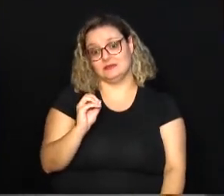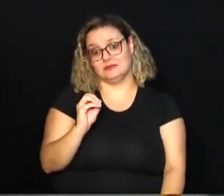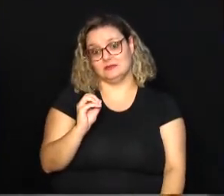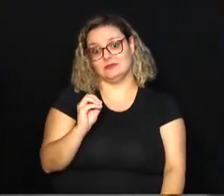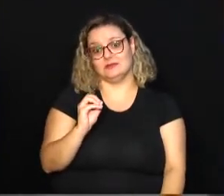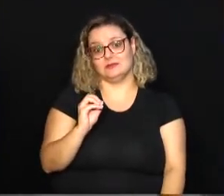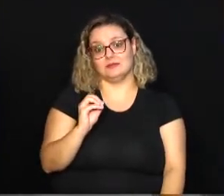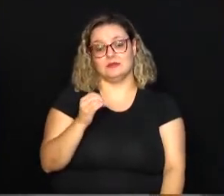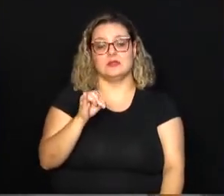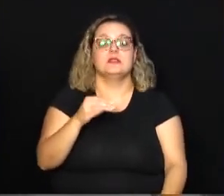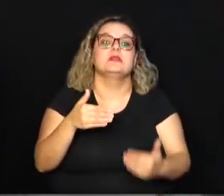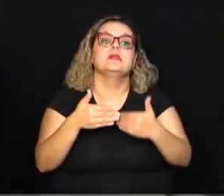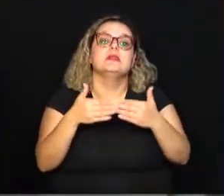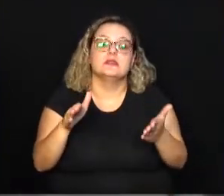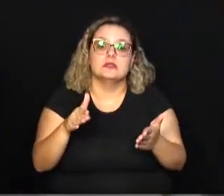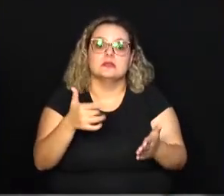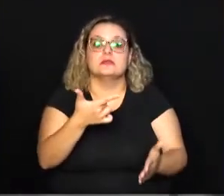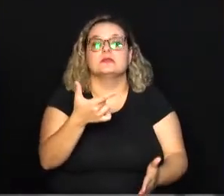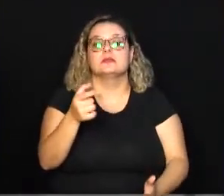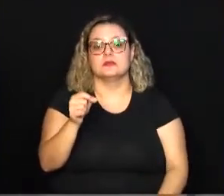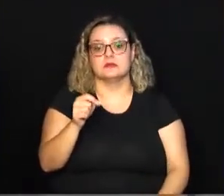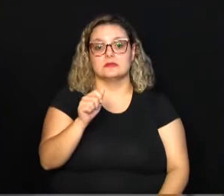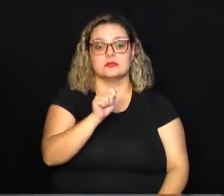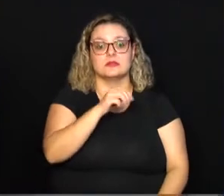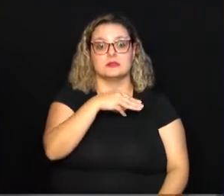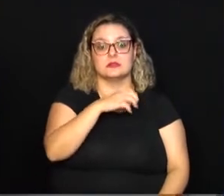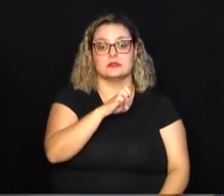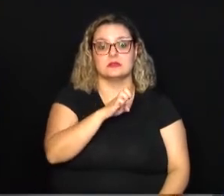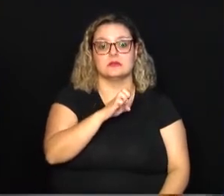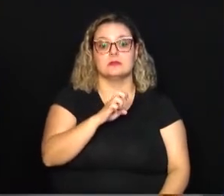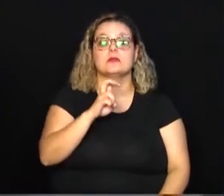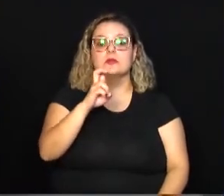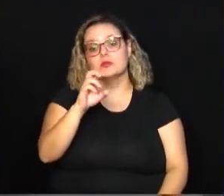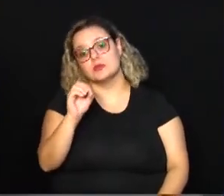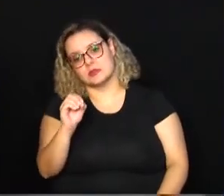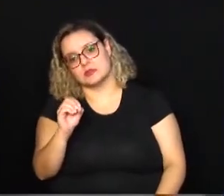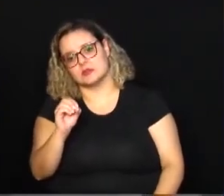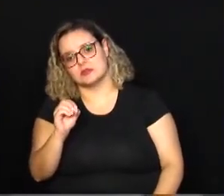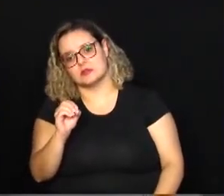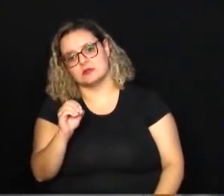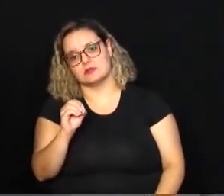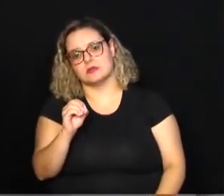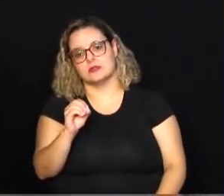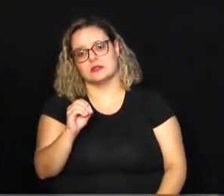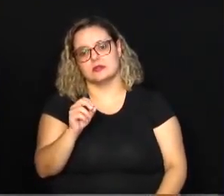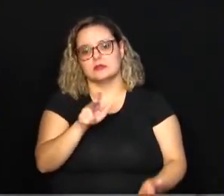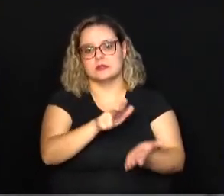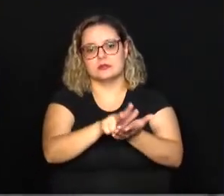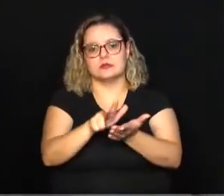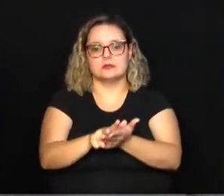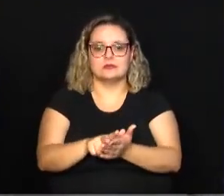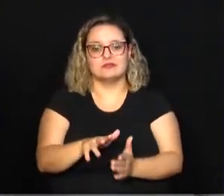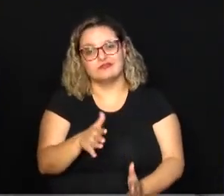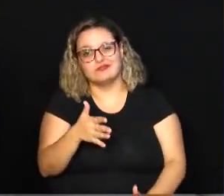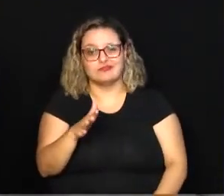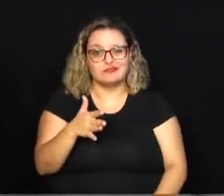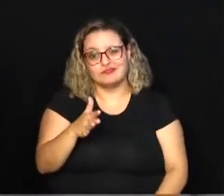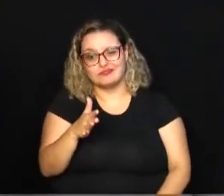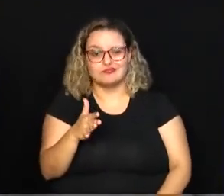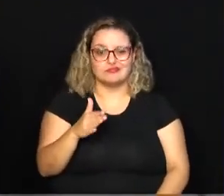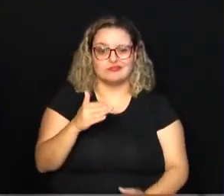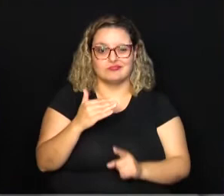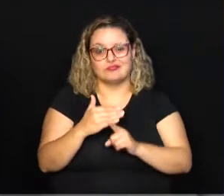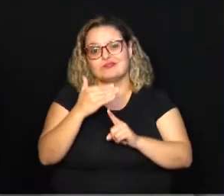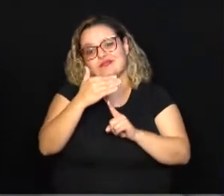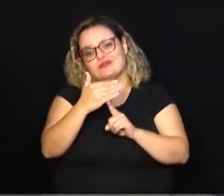Se ele abrir mais 20, como prometido na AME, nós vamos para 50. Assim mesmo, ele está com um pouco mais da metade do que